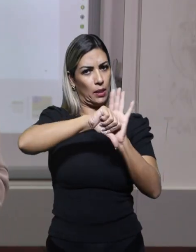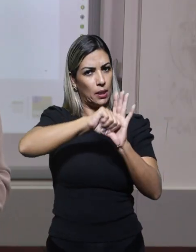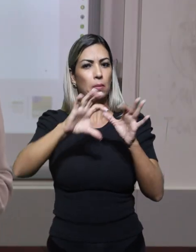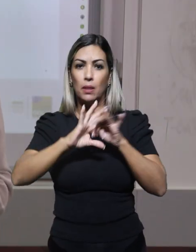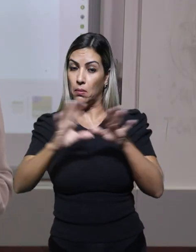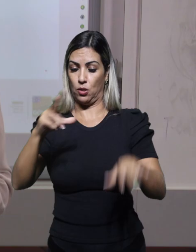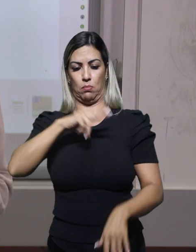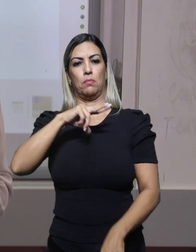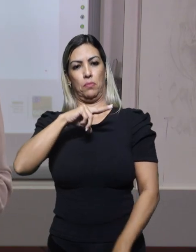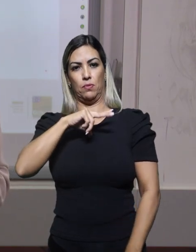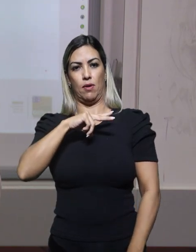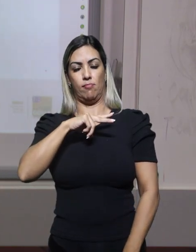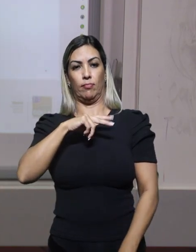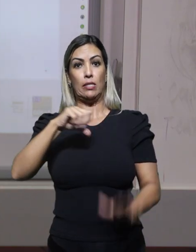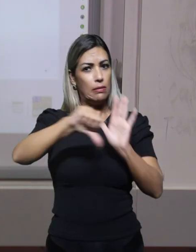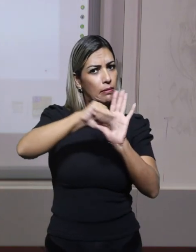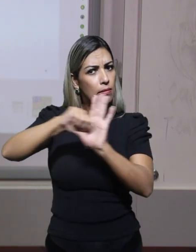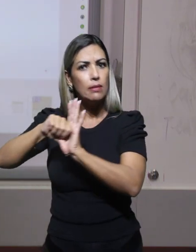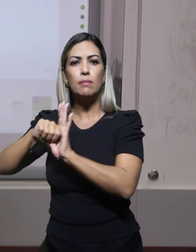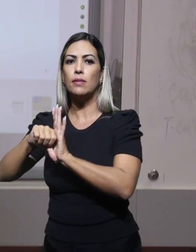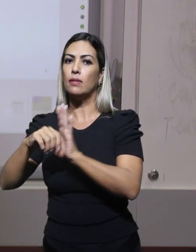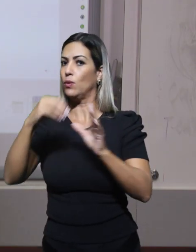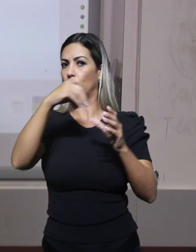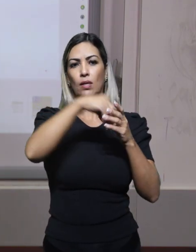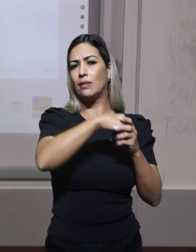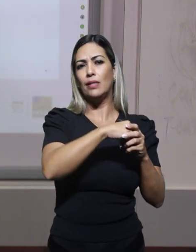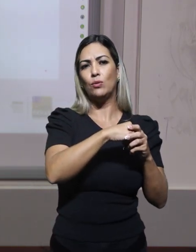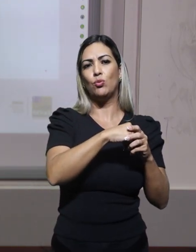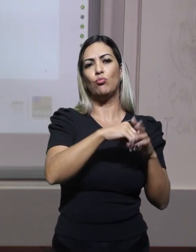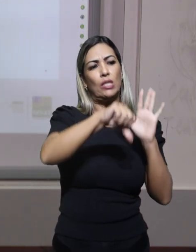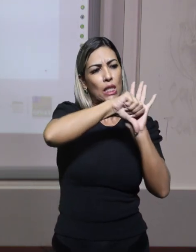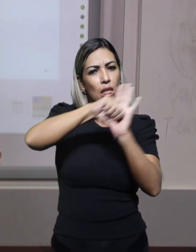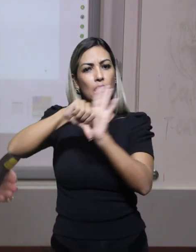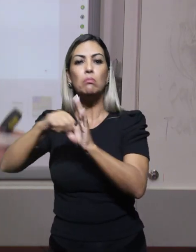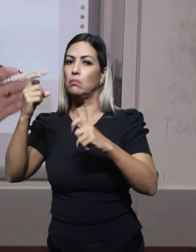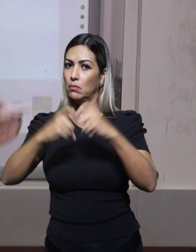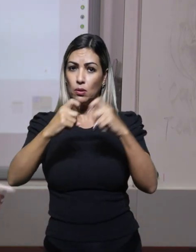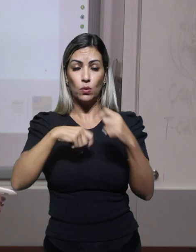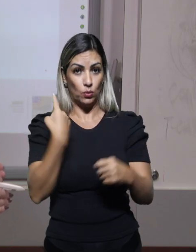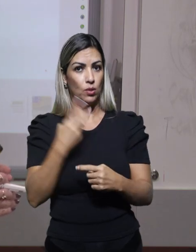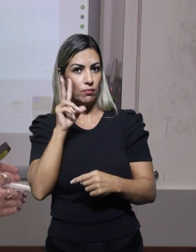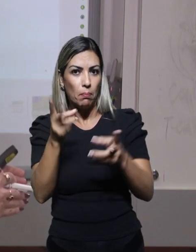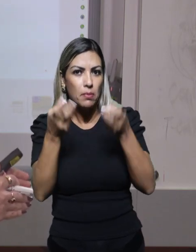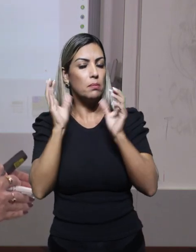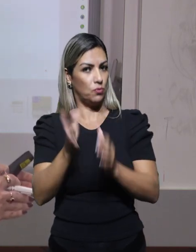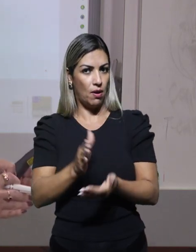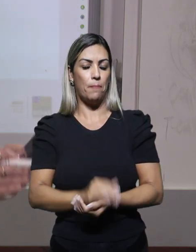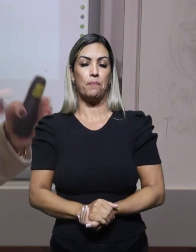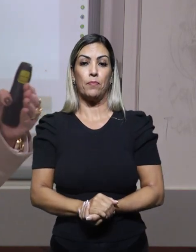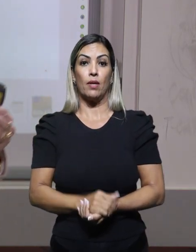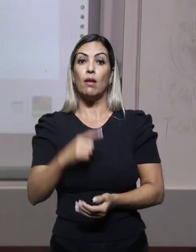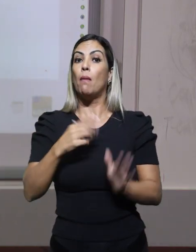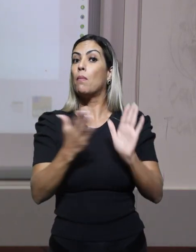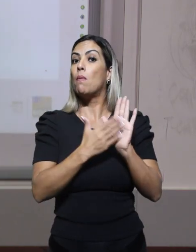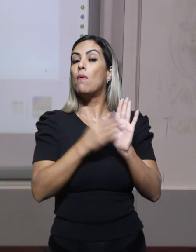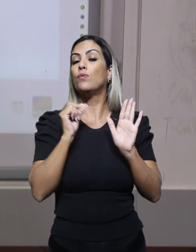contra a liberdade pessoal. Eles não estão, gente, previstos lá nos crimes sexuais que nós acabamos de ver. Eles